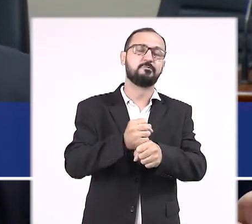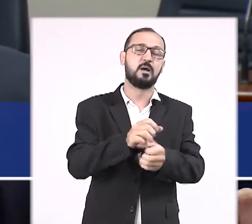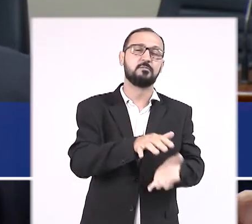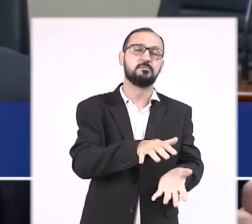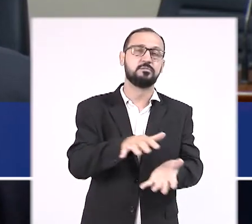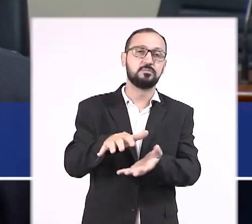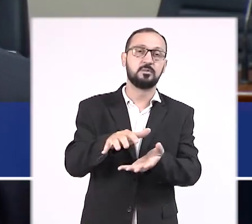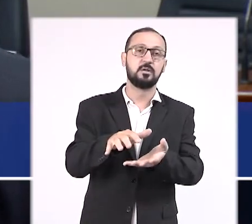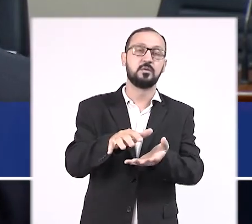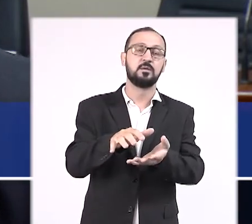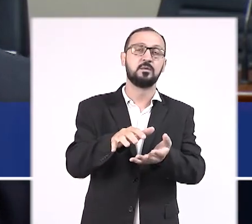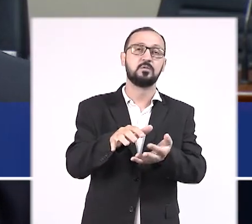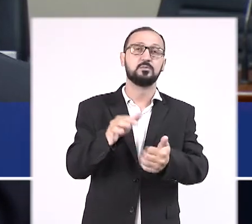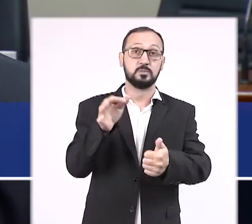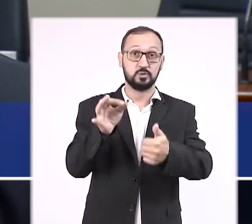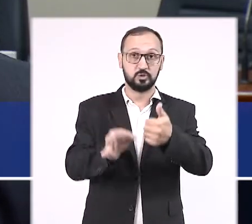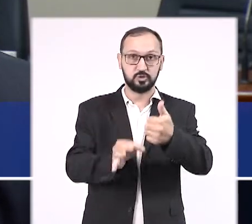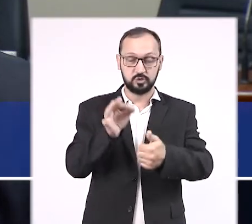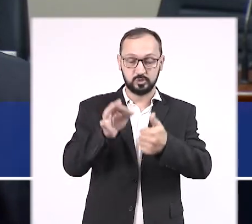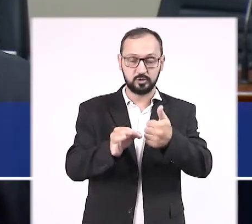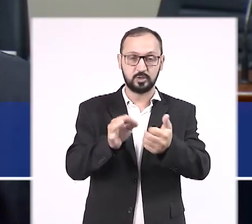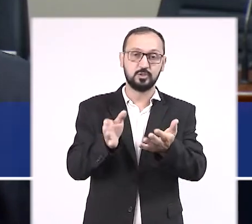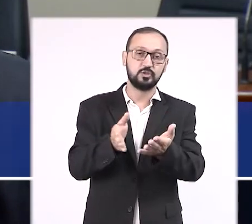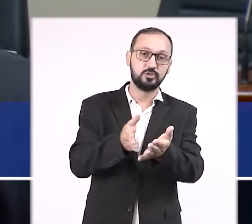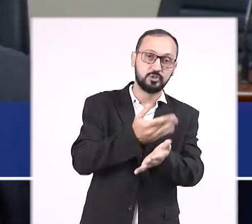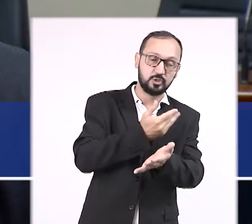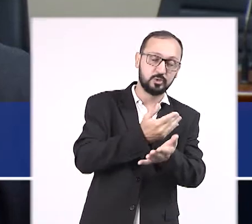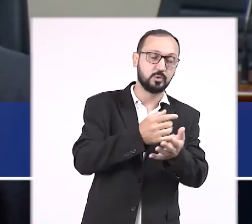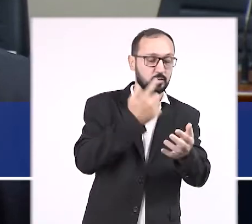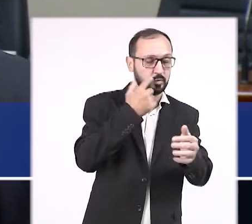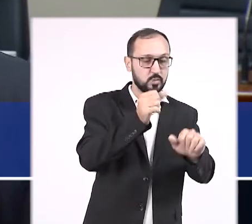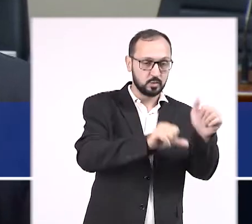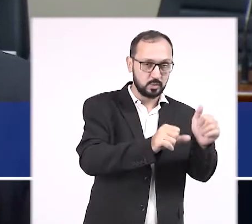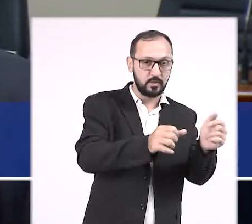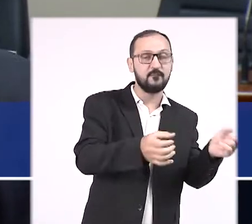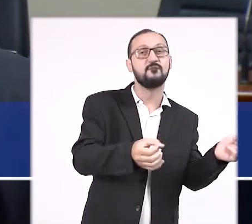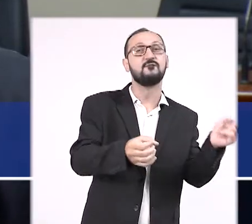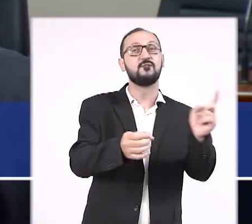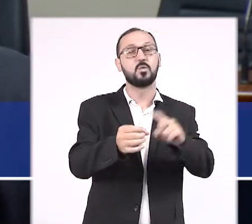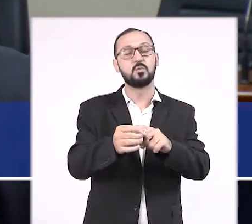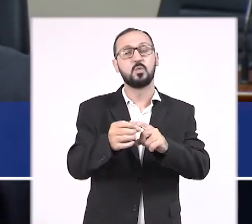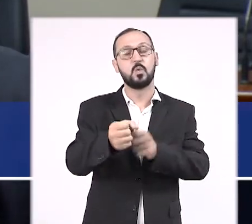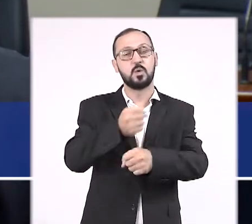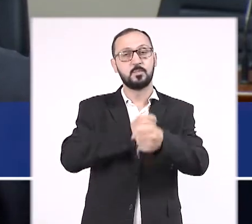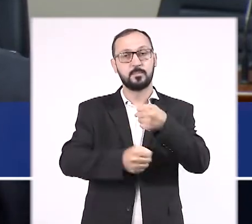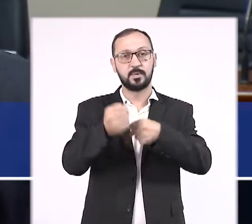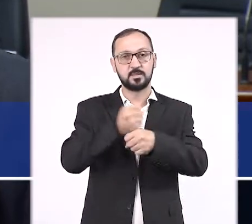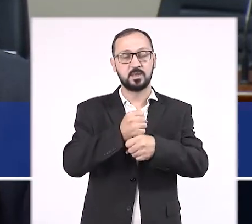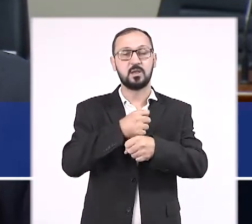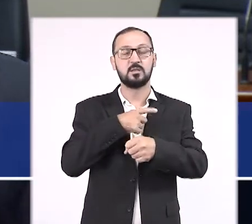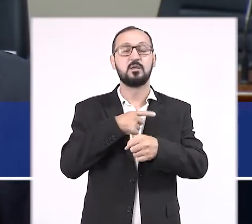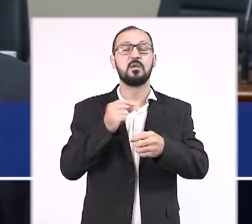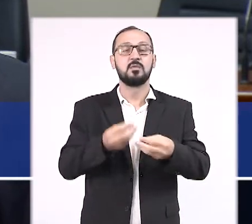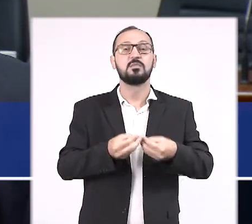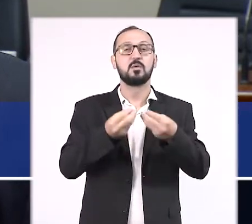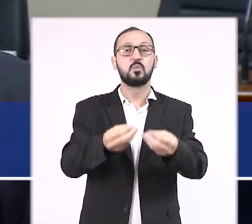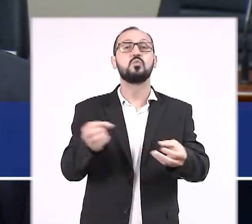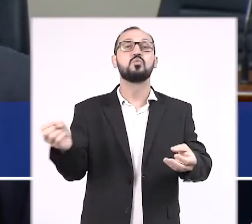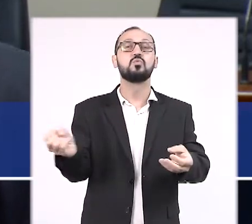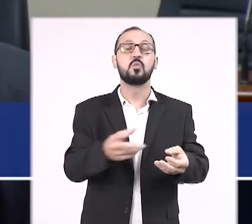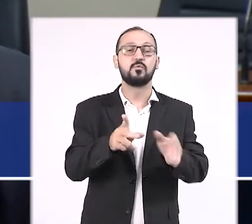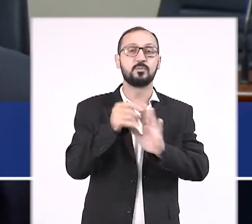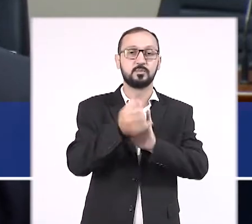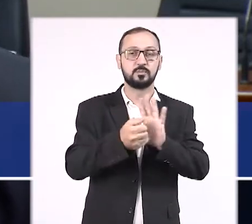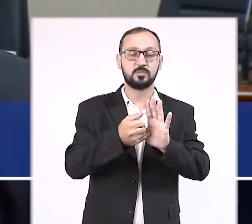a discussão desse projeto, o TJ retirou esse projeto, devolveu então no final do ano passado, trouxe um novo projeto no ano